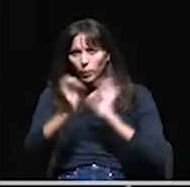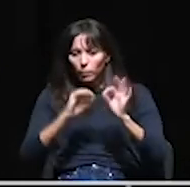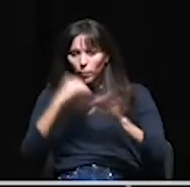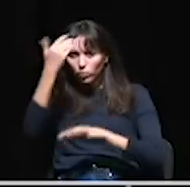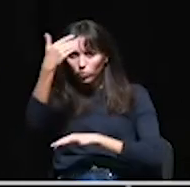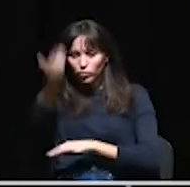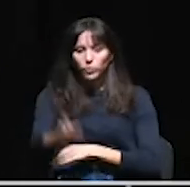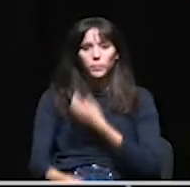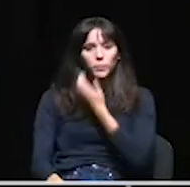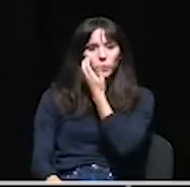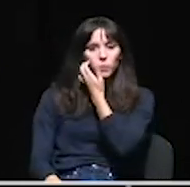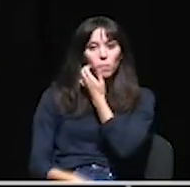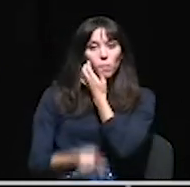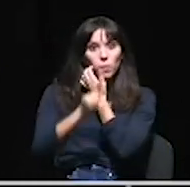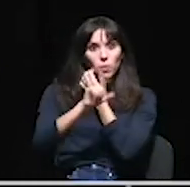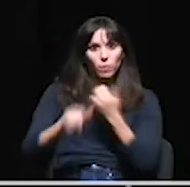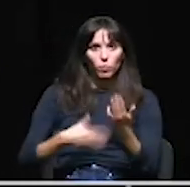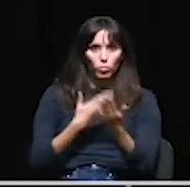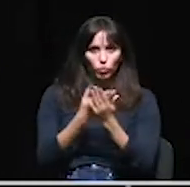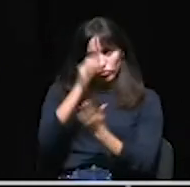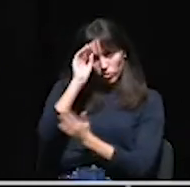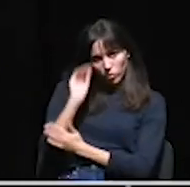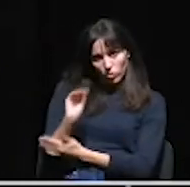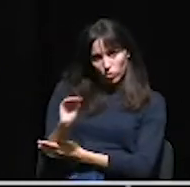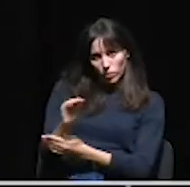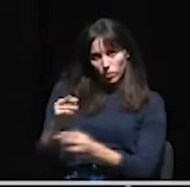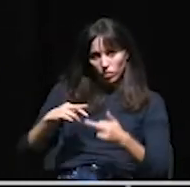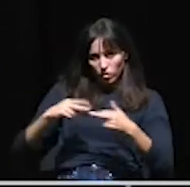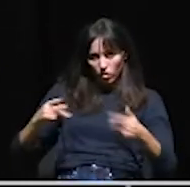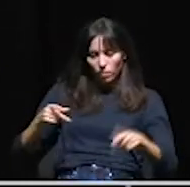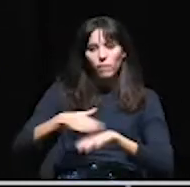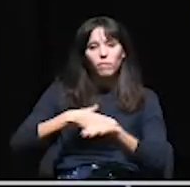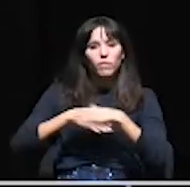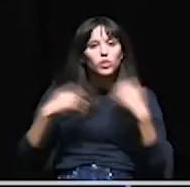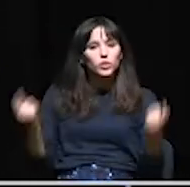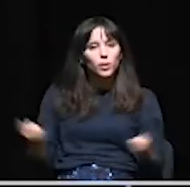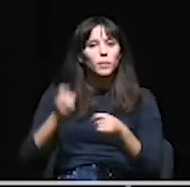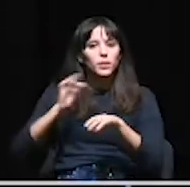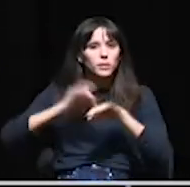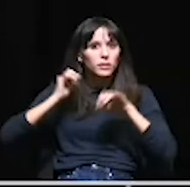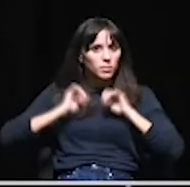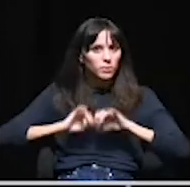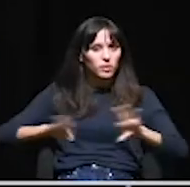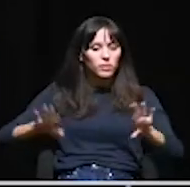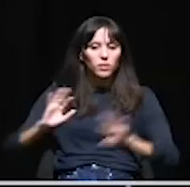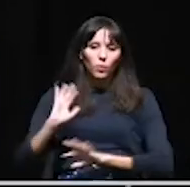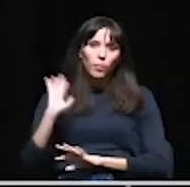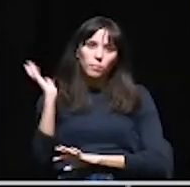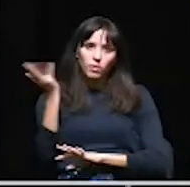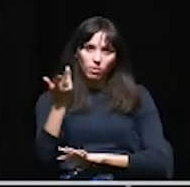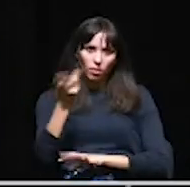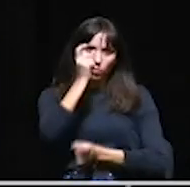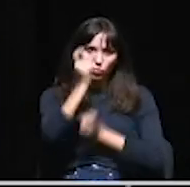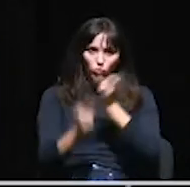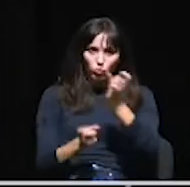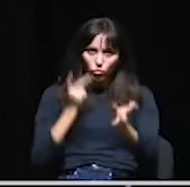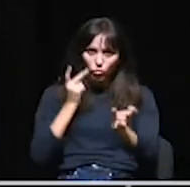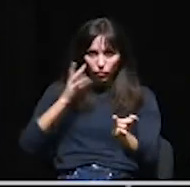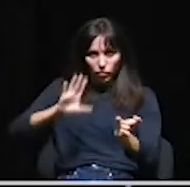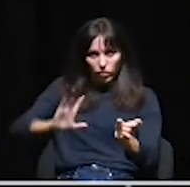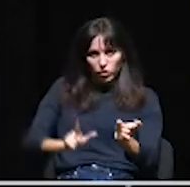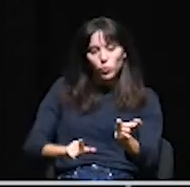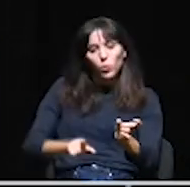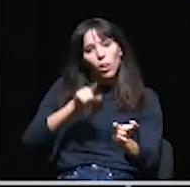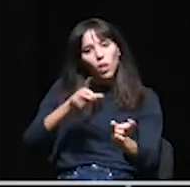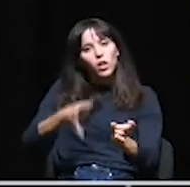futuro. Também propomos recomendar à Câmara que seja feita uma campanha de sensibilização ambiental para os cidadãos, onde seja